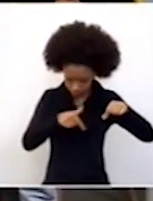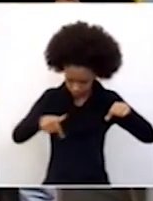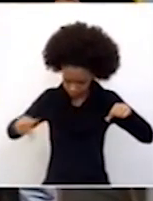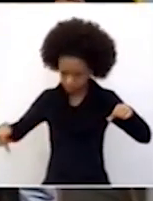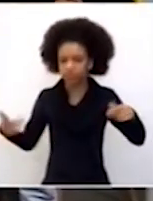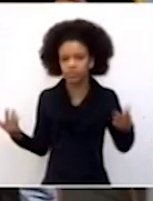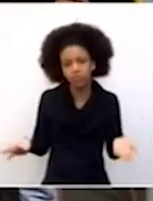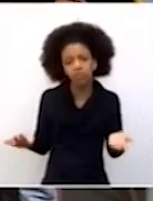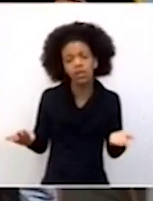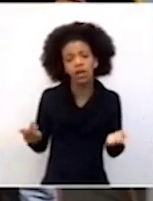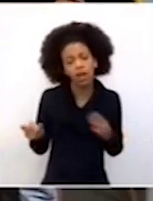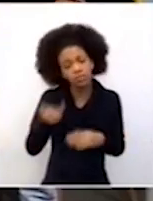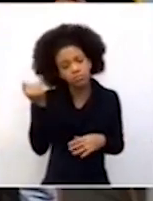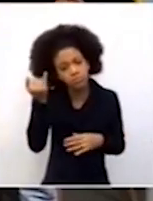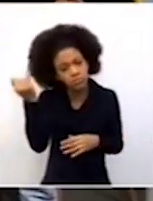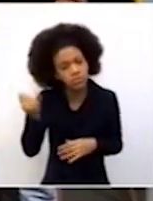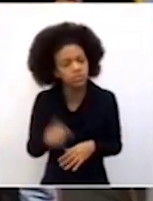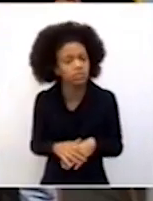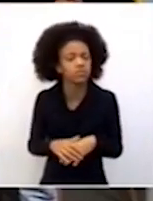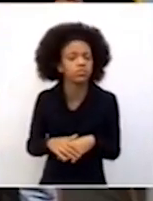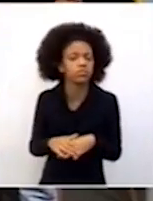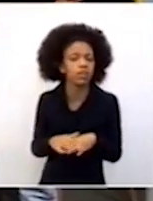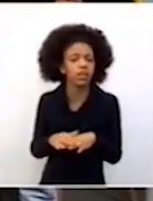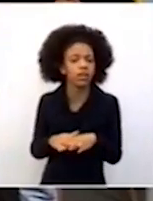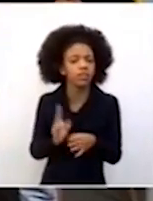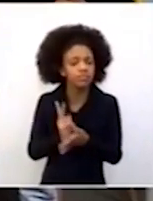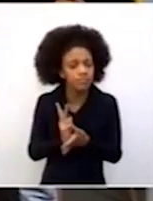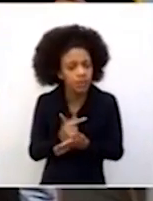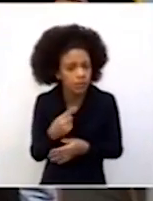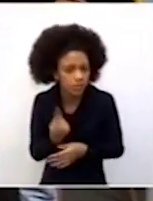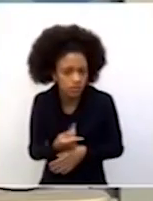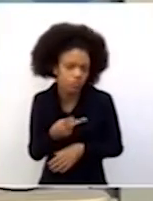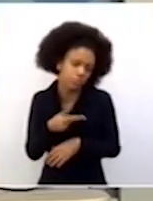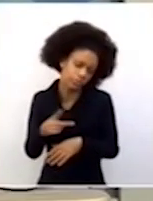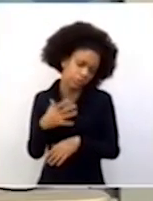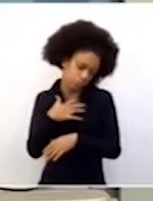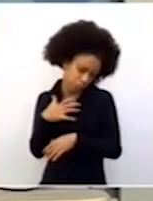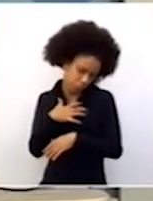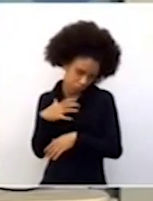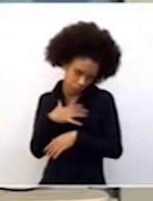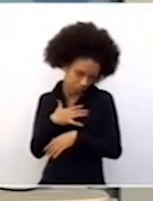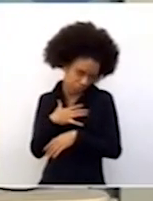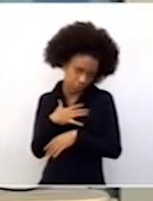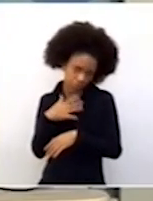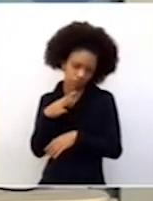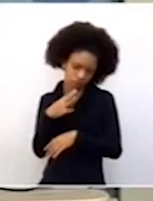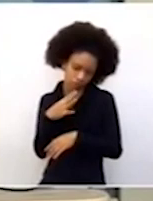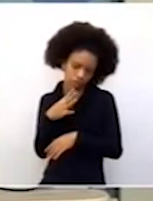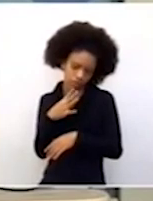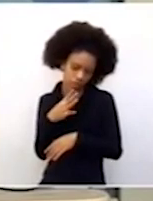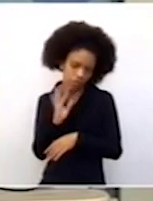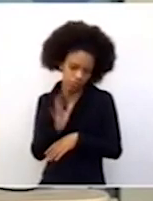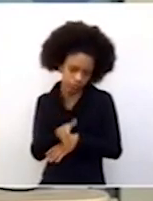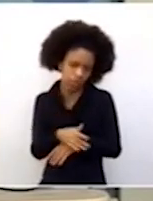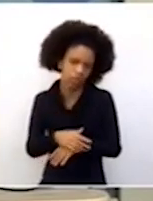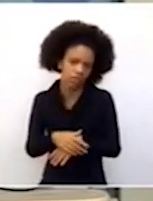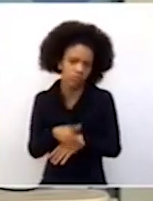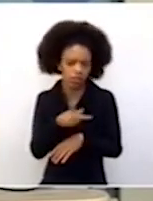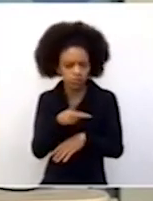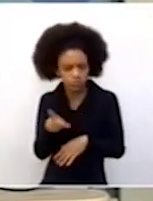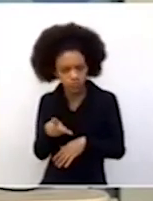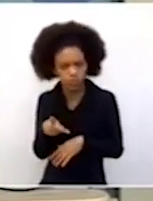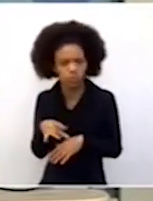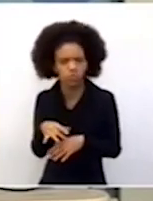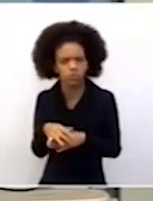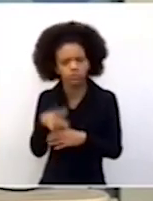lúdicas, né. Então, é importante, né, sempre nós, o professor, e isso já é uma coisa que bem conhecido, né, desses professores que têm